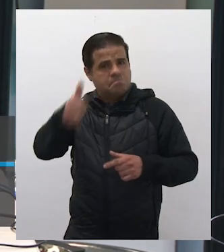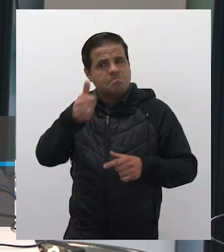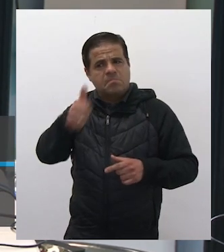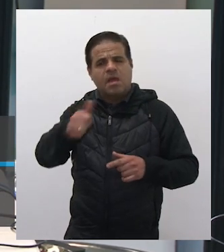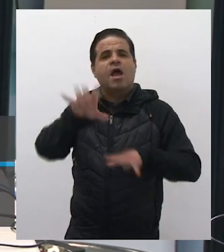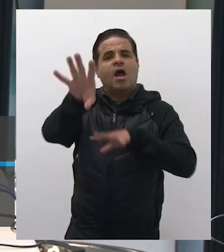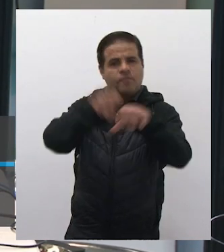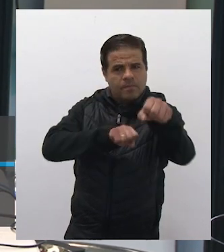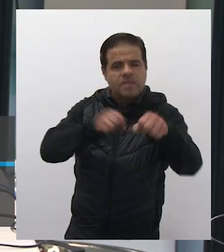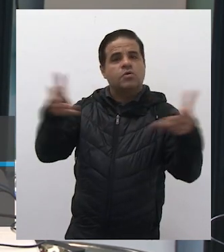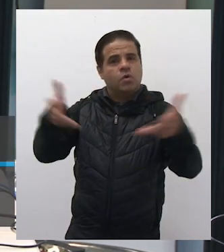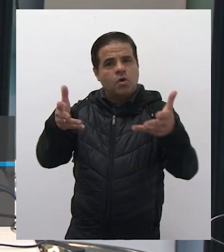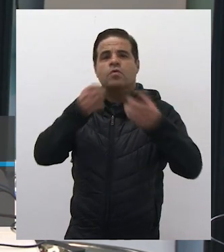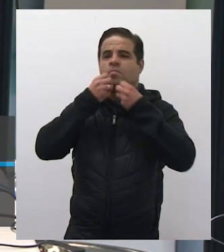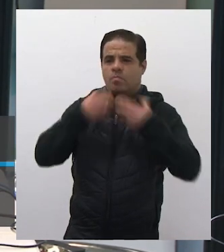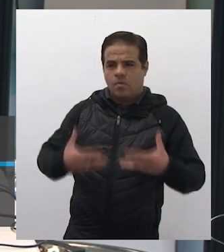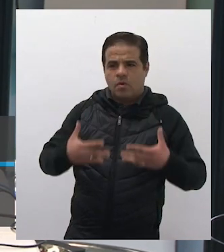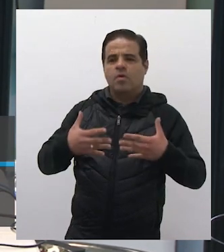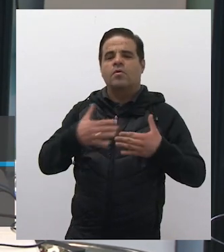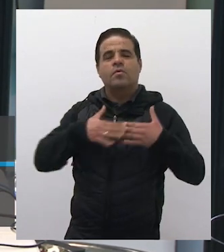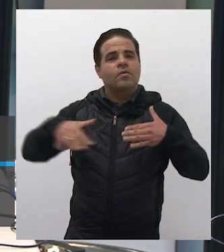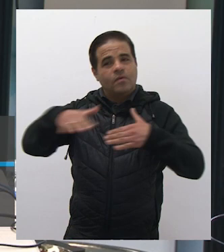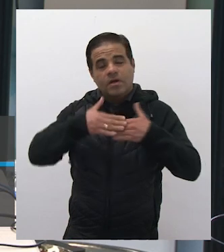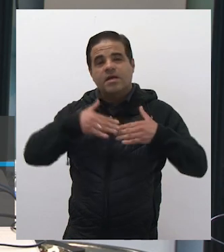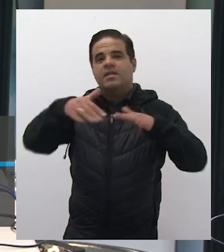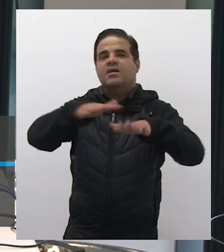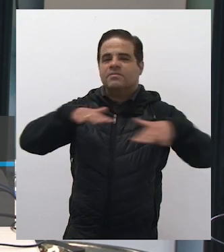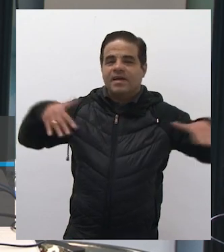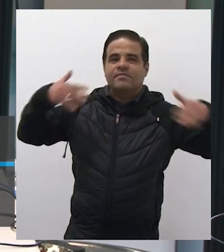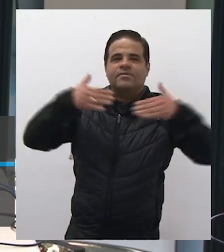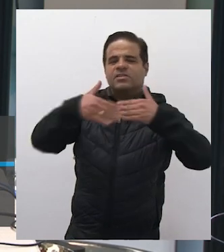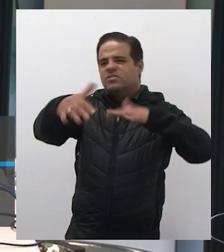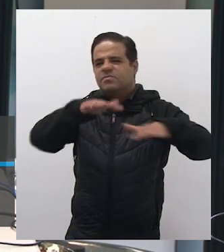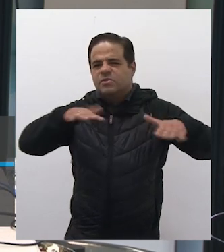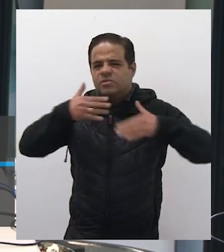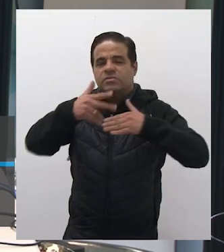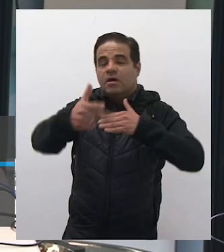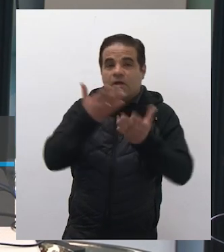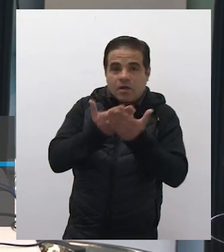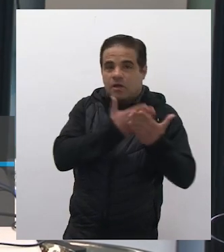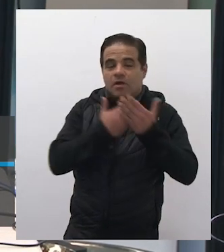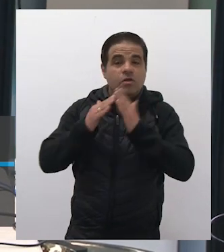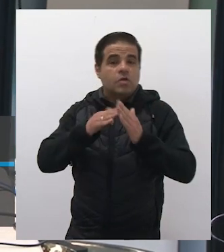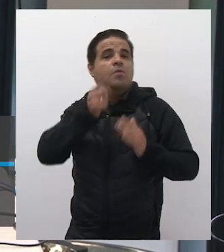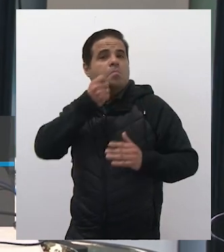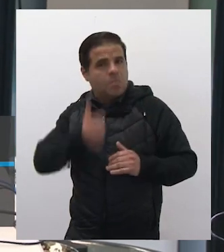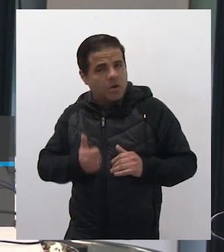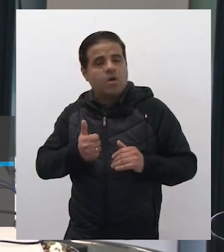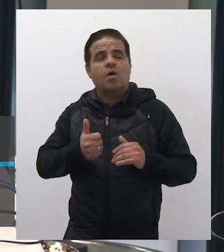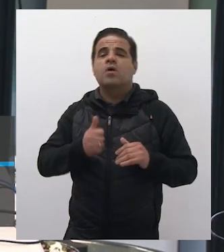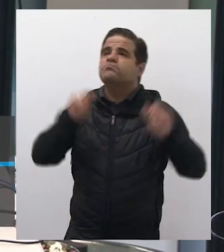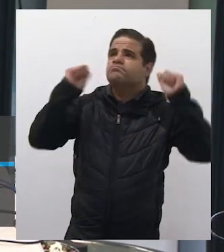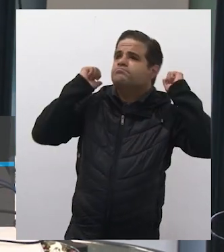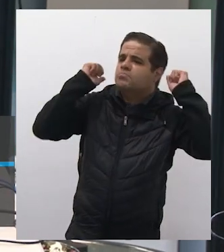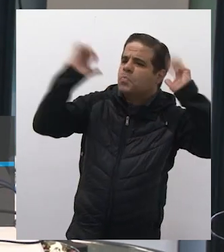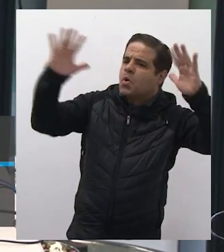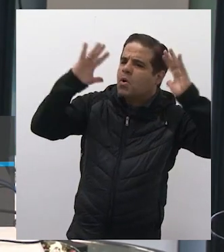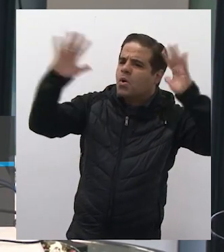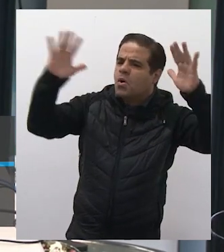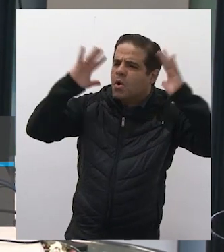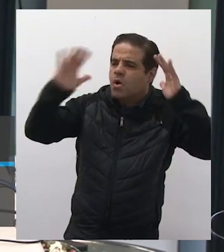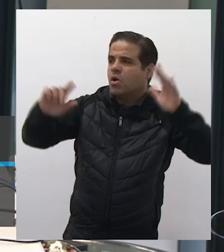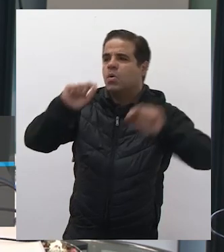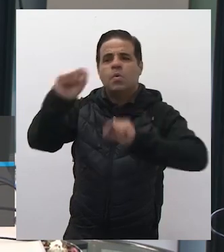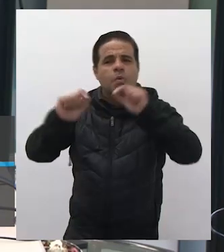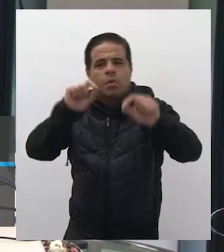a formação foi boa, ajudou a repensar o projeto da escola e atuar sobre ele, refletir sobre o que está